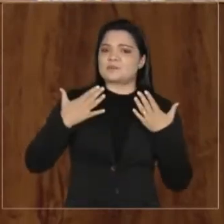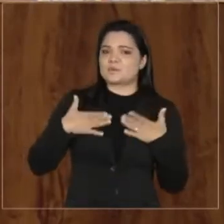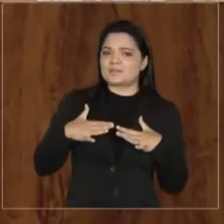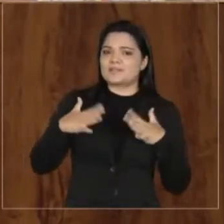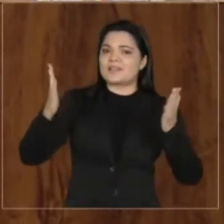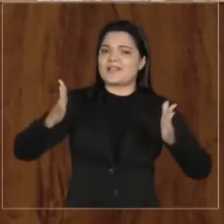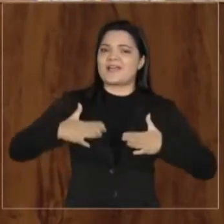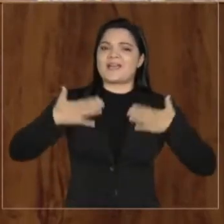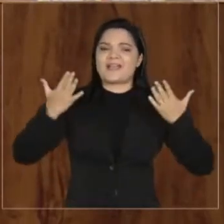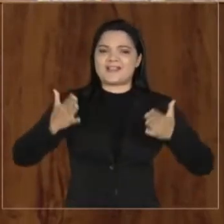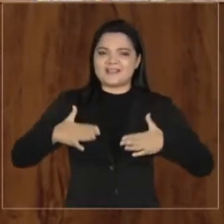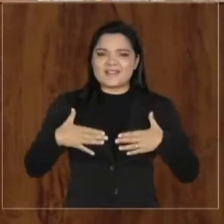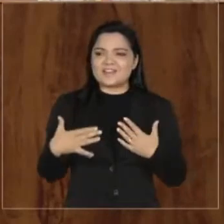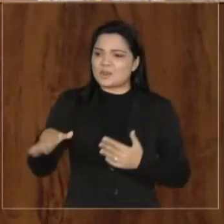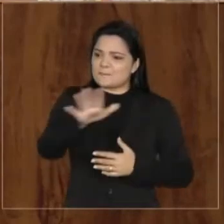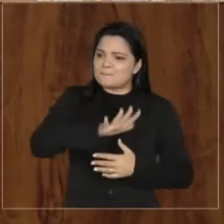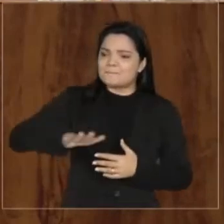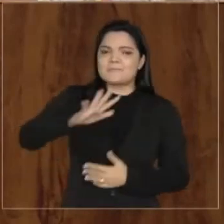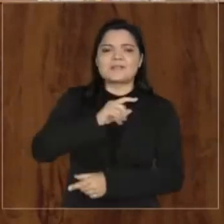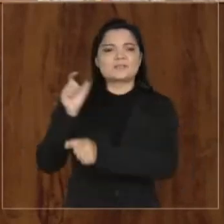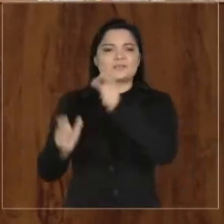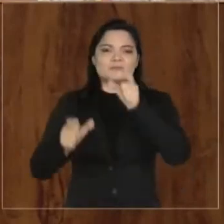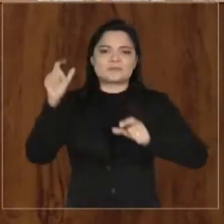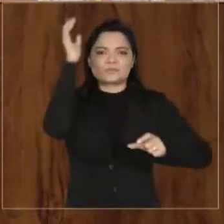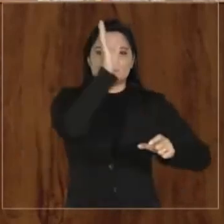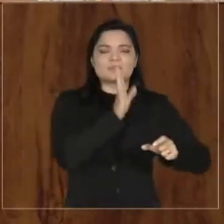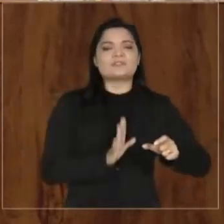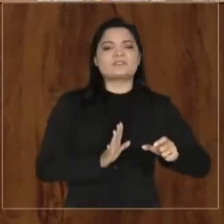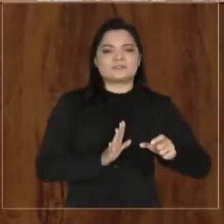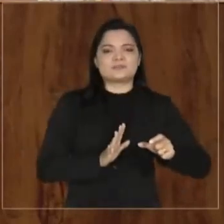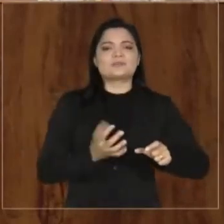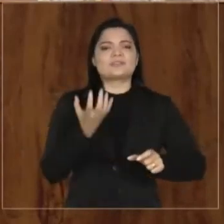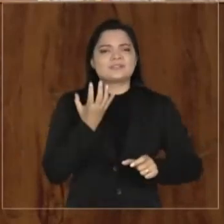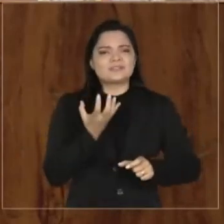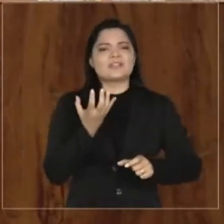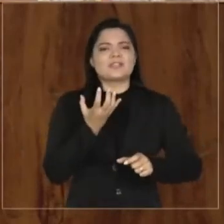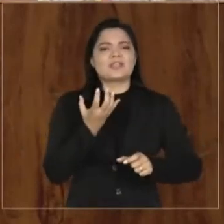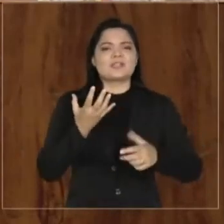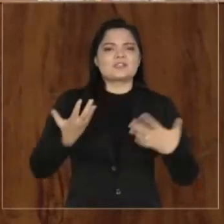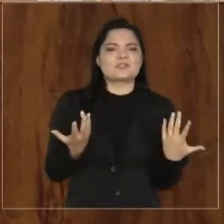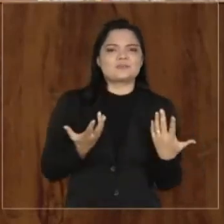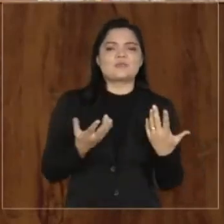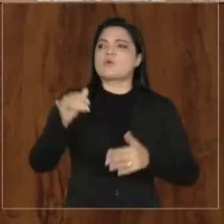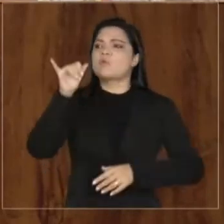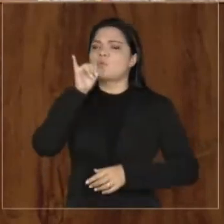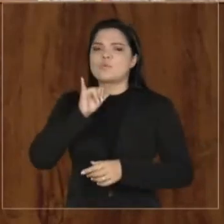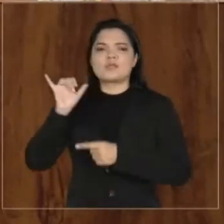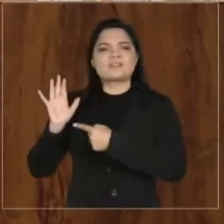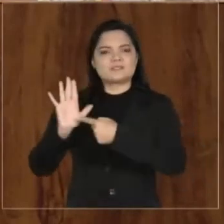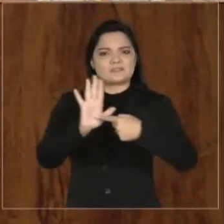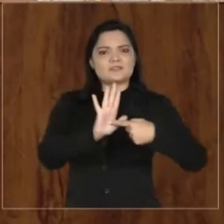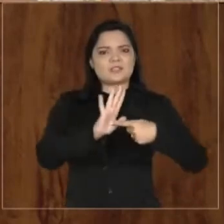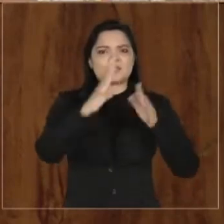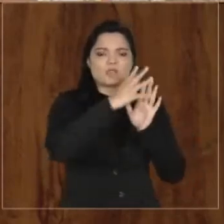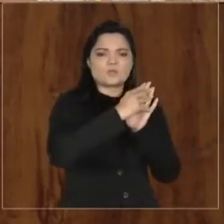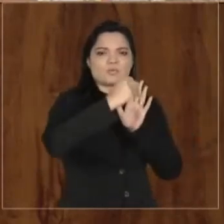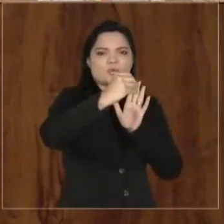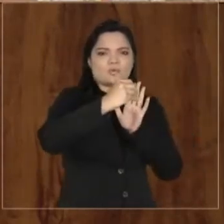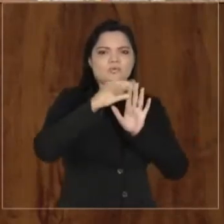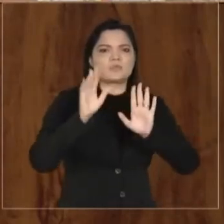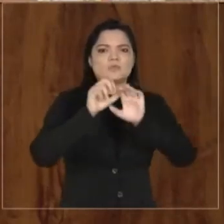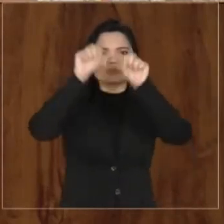e alegria cívica para todas as pessoas no Brasil. Queremos que seja um exemplo, continue sendo um exemplo, não apenas